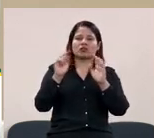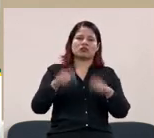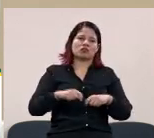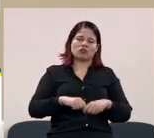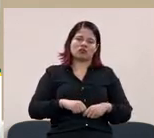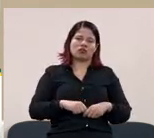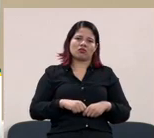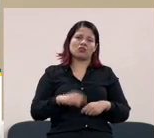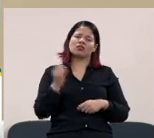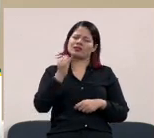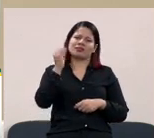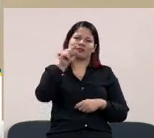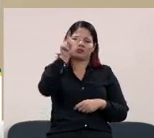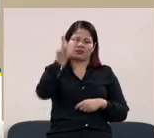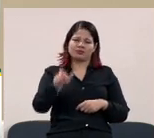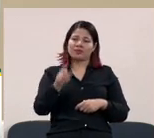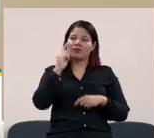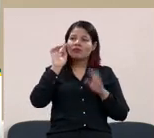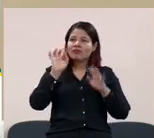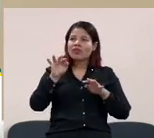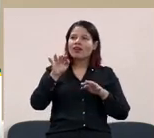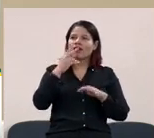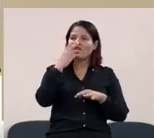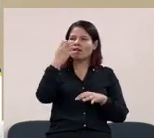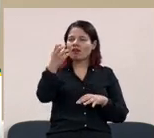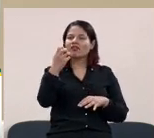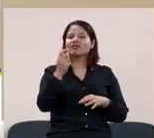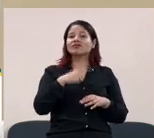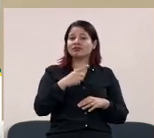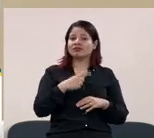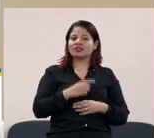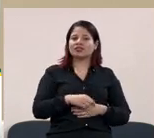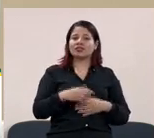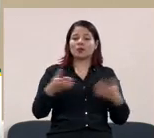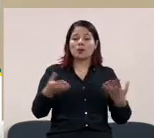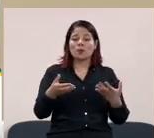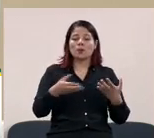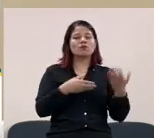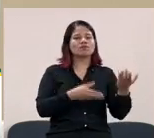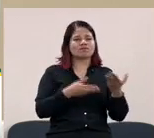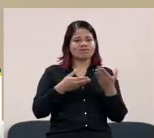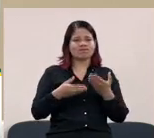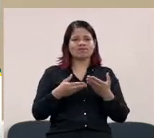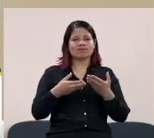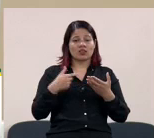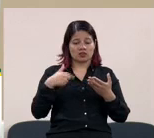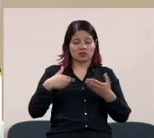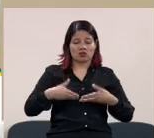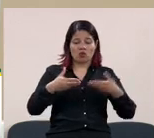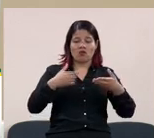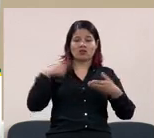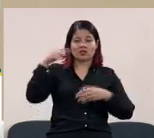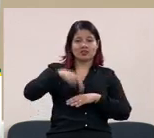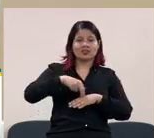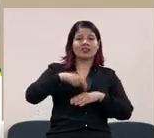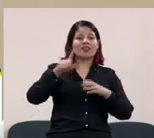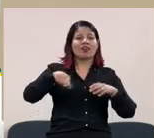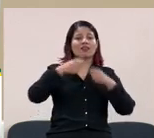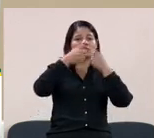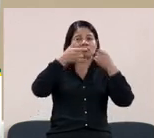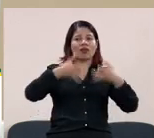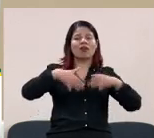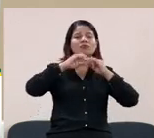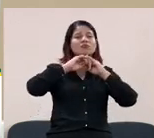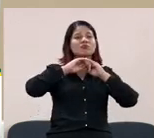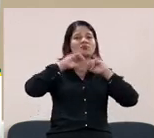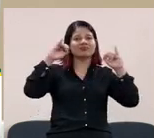isso é muito importante. Esse processo aqui, esse convite hoje, é muito importante para apresentar isso à sociedade, para